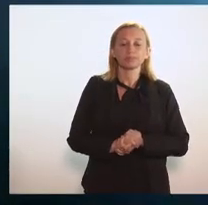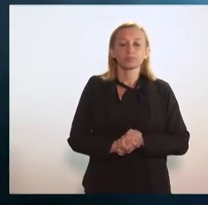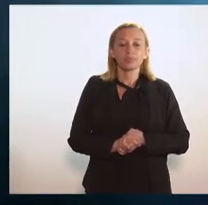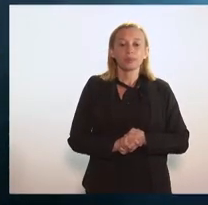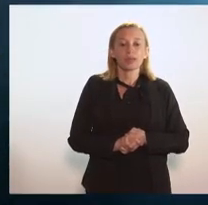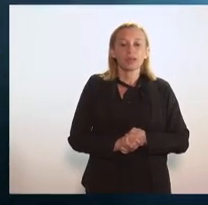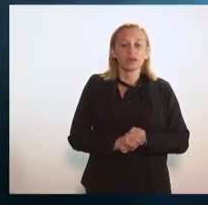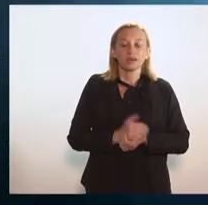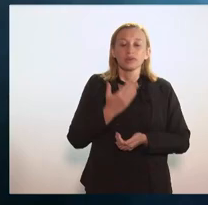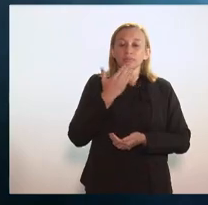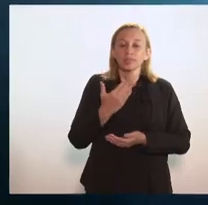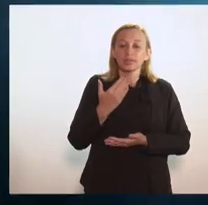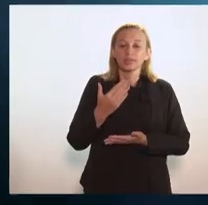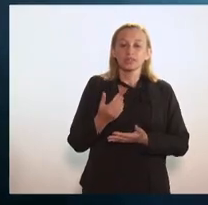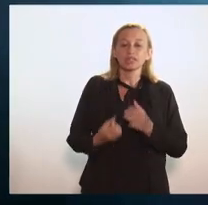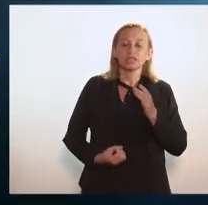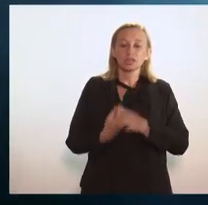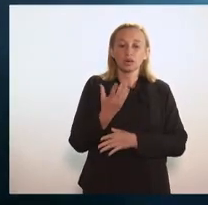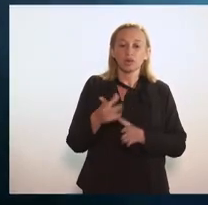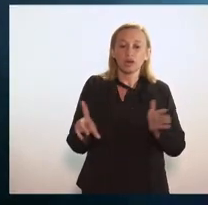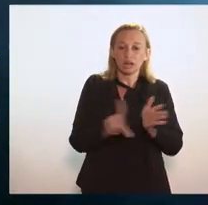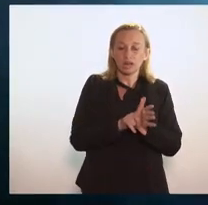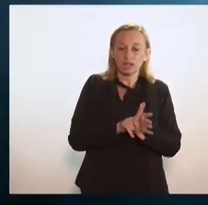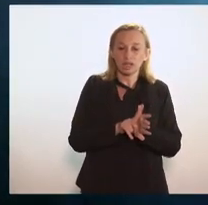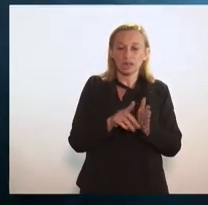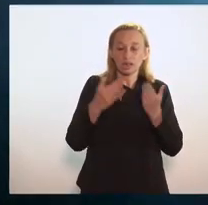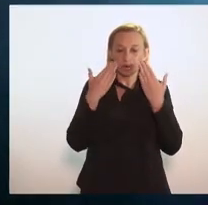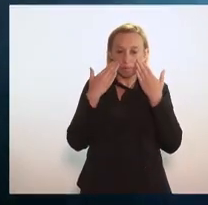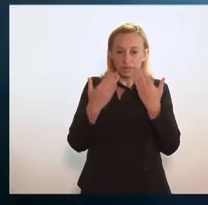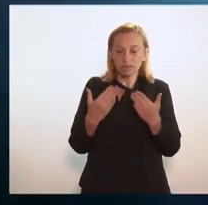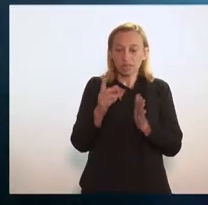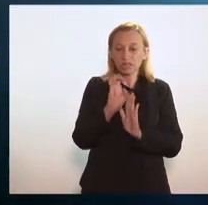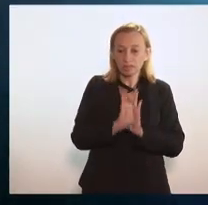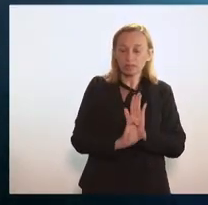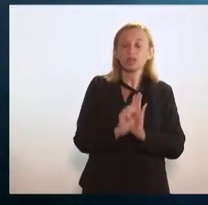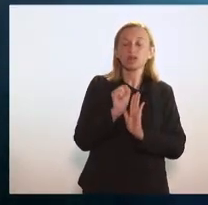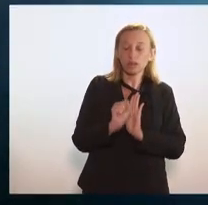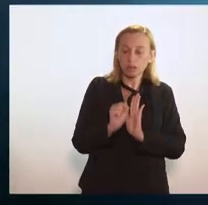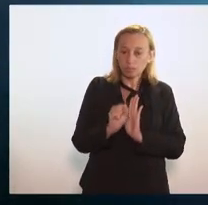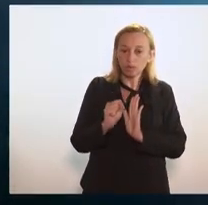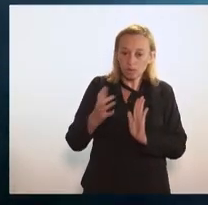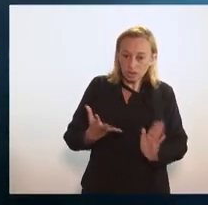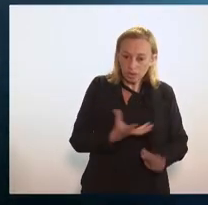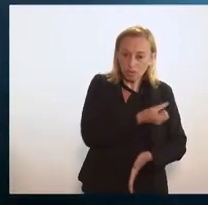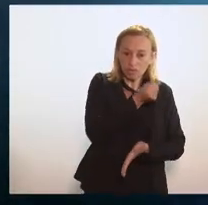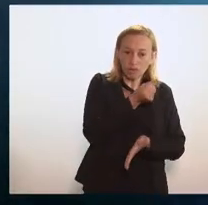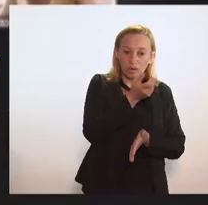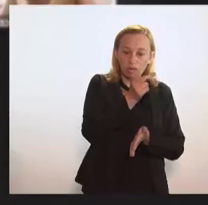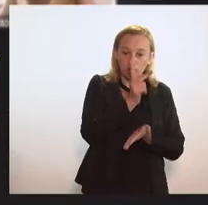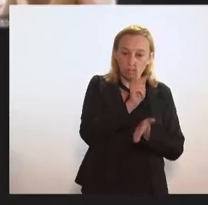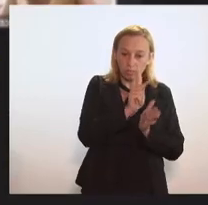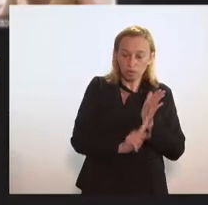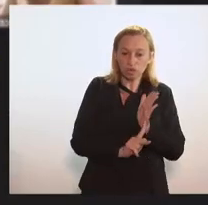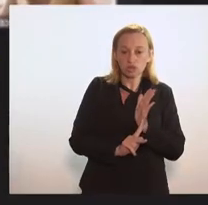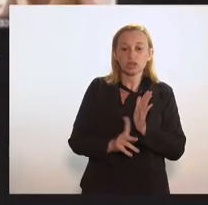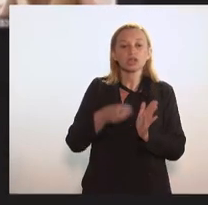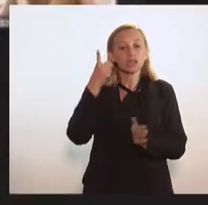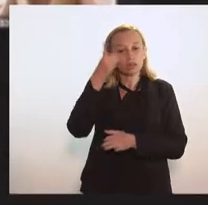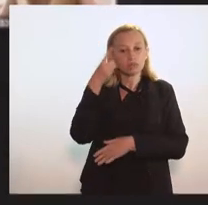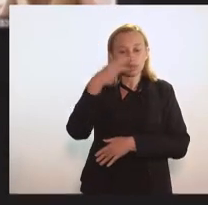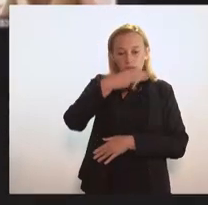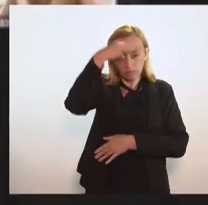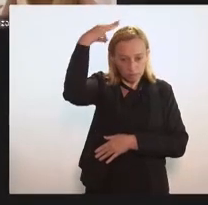pega o autor da lei e eu me amo apresentem emendas que talvez próximo salvamos região Ok vai lá